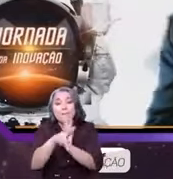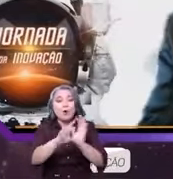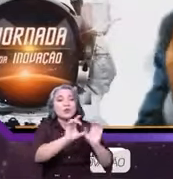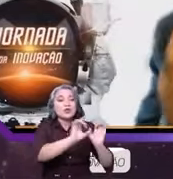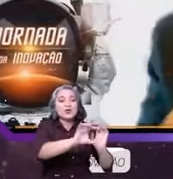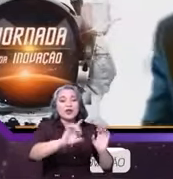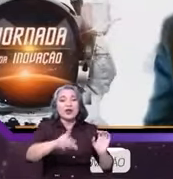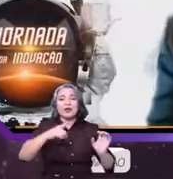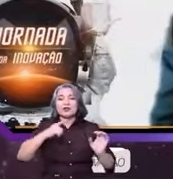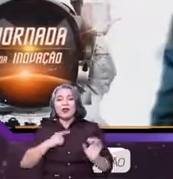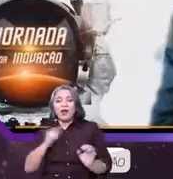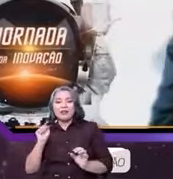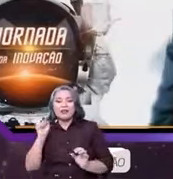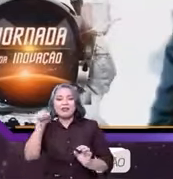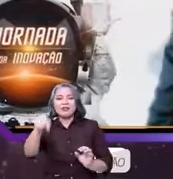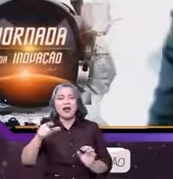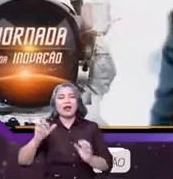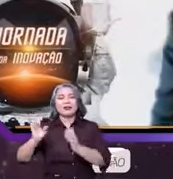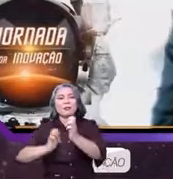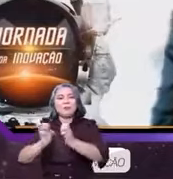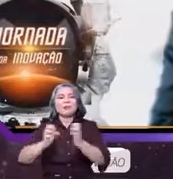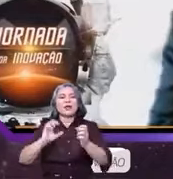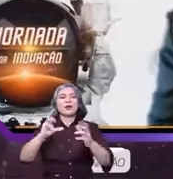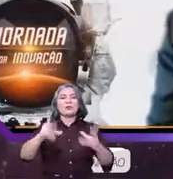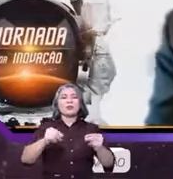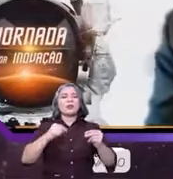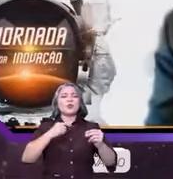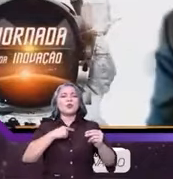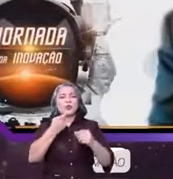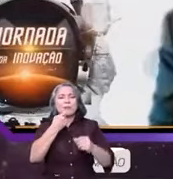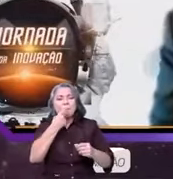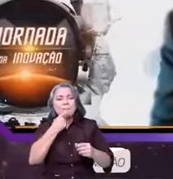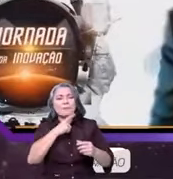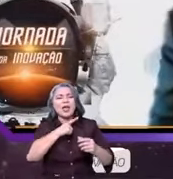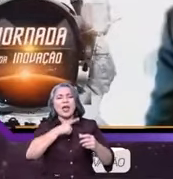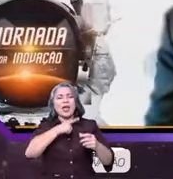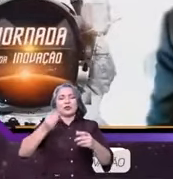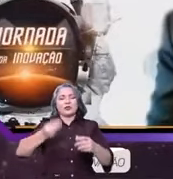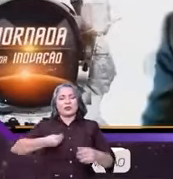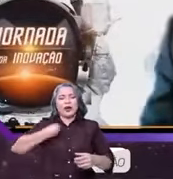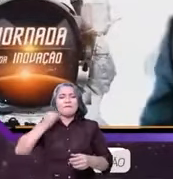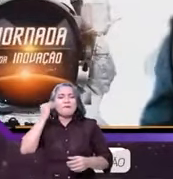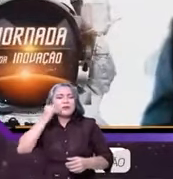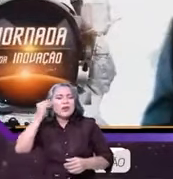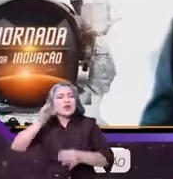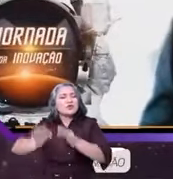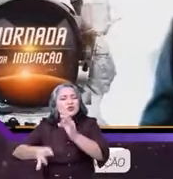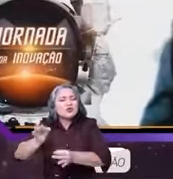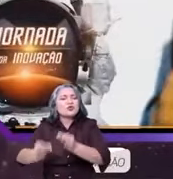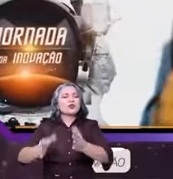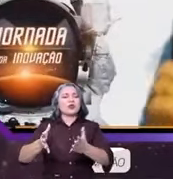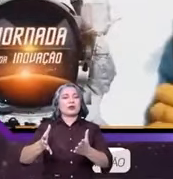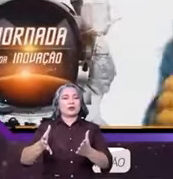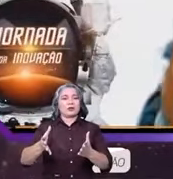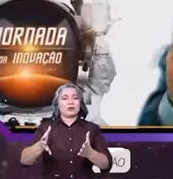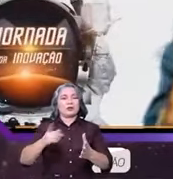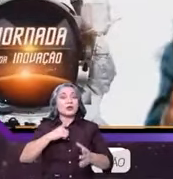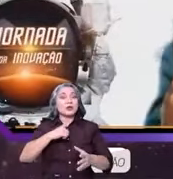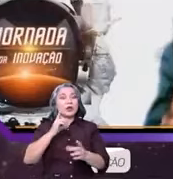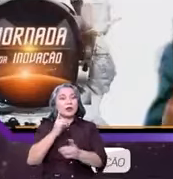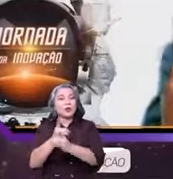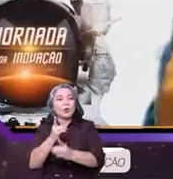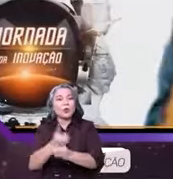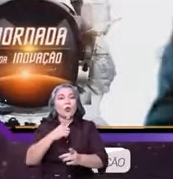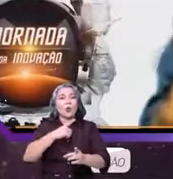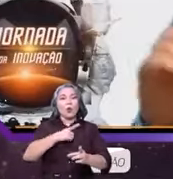lá no chão de fábrica, muito próximo da realidade judicial, da prestação jurisdicional, você encontra